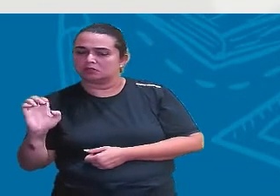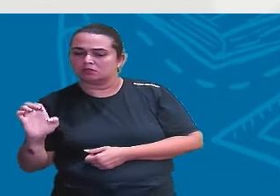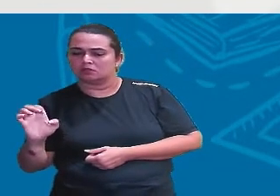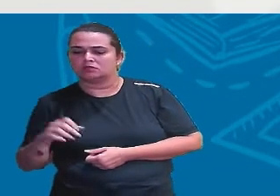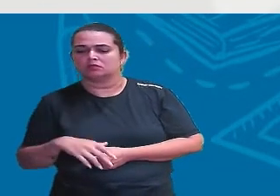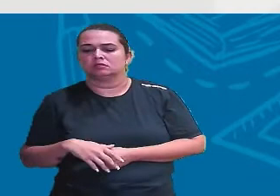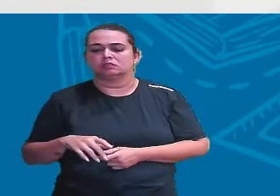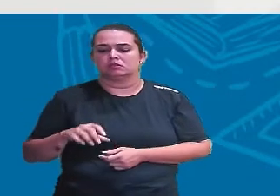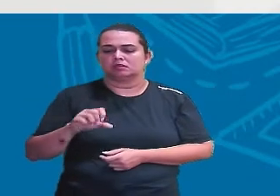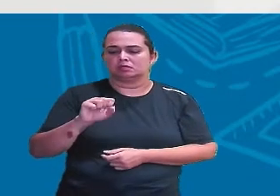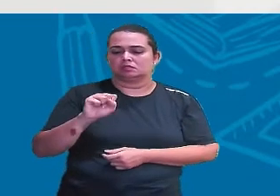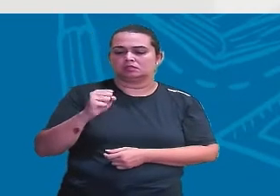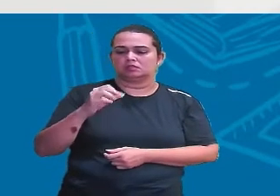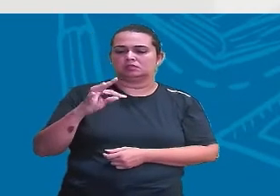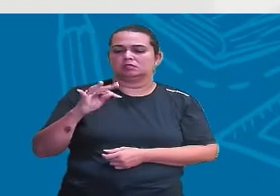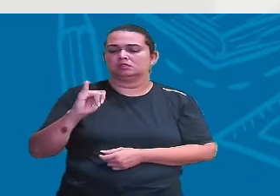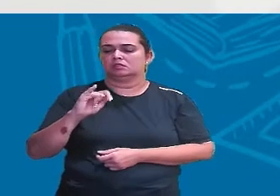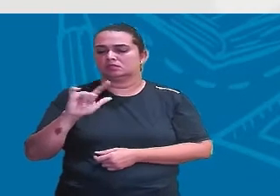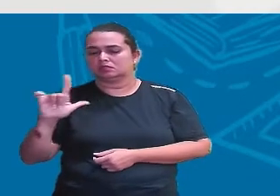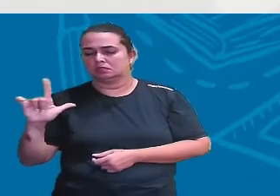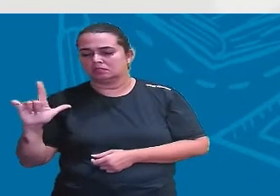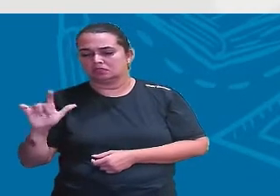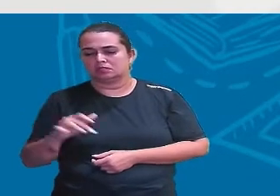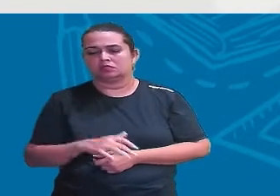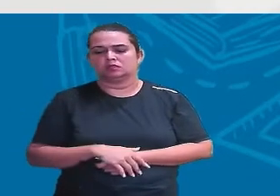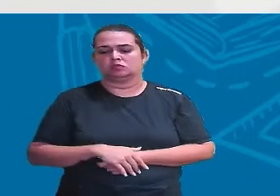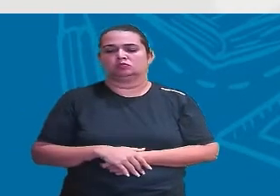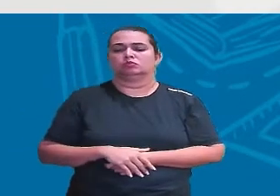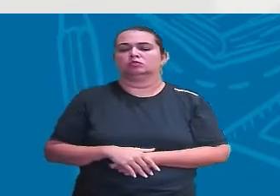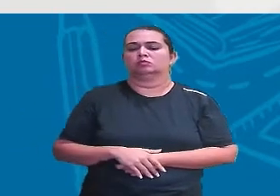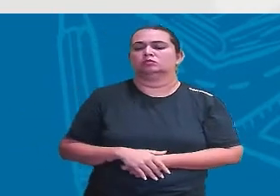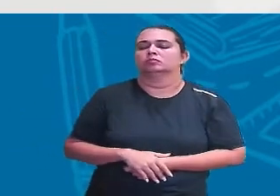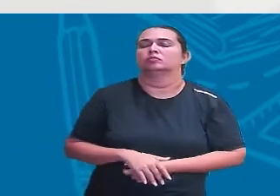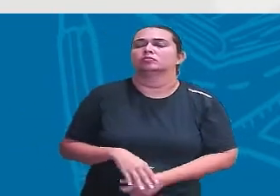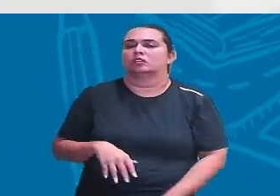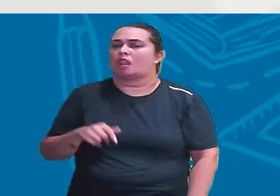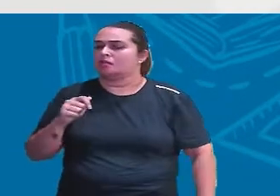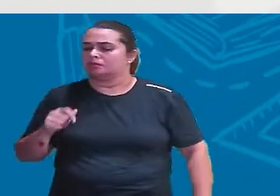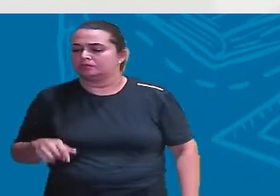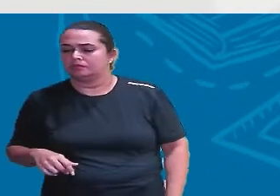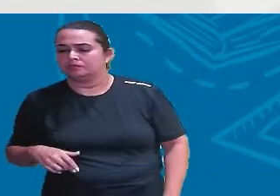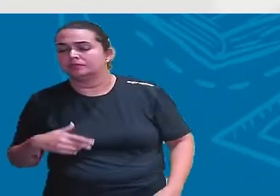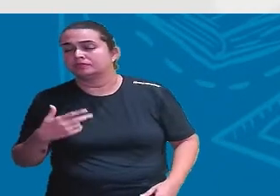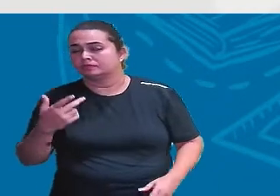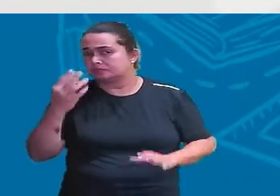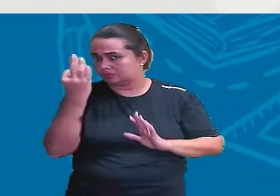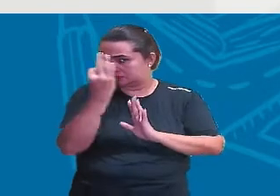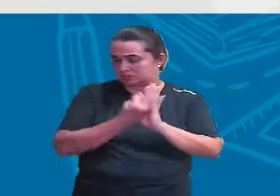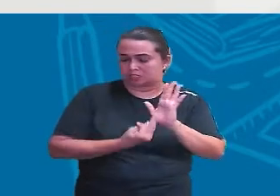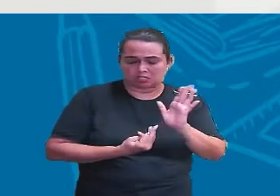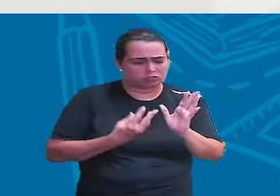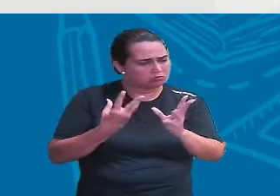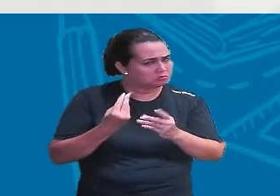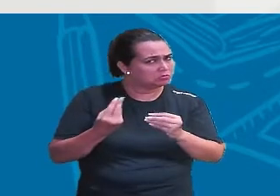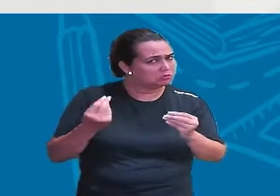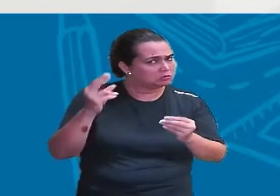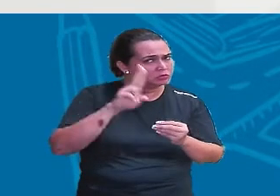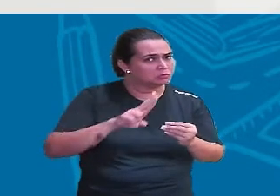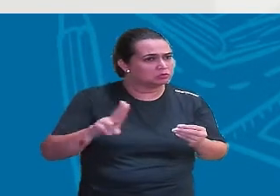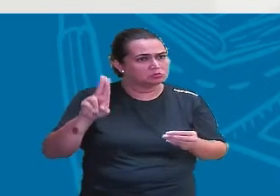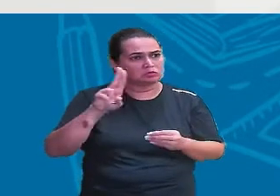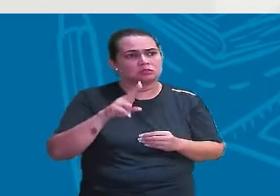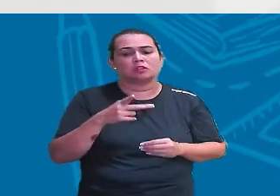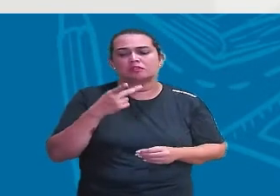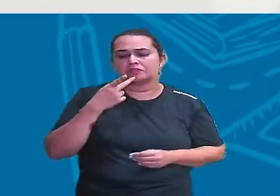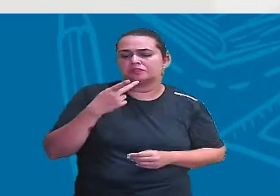still, que também é muito utilizado e com certeza nos textos, nas frases, a gente já viu essa palavrinha, que quer